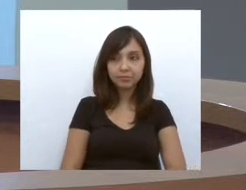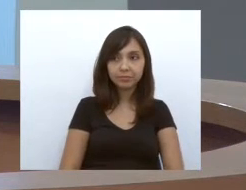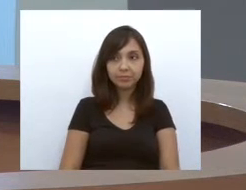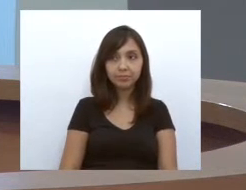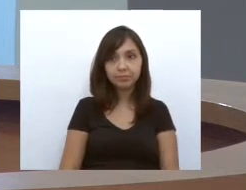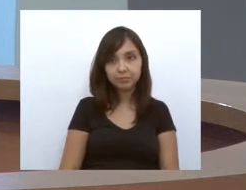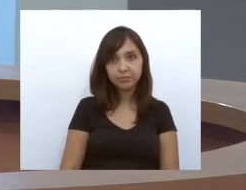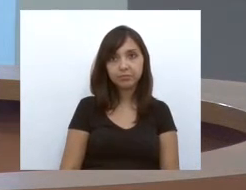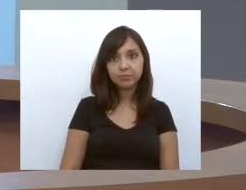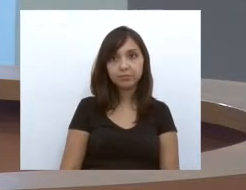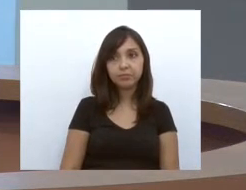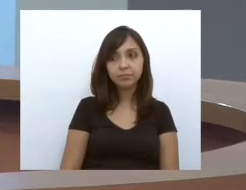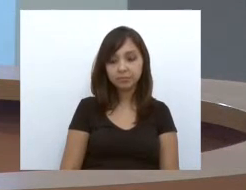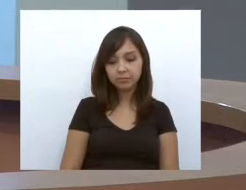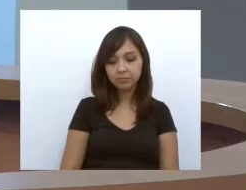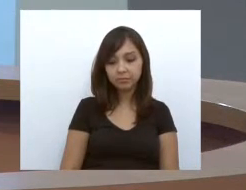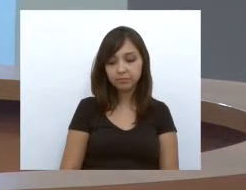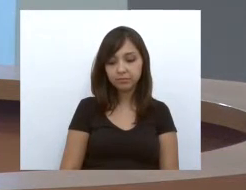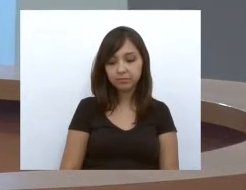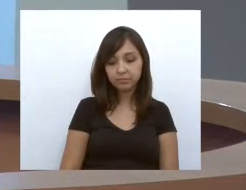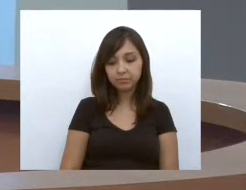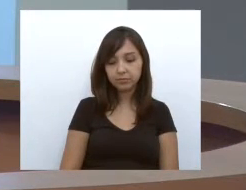Pela ordem.